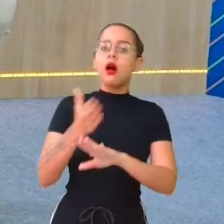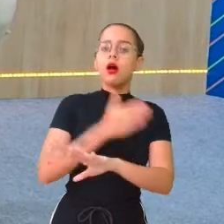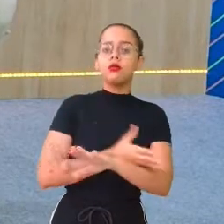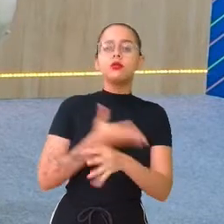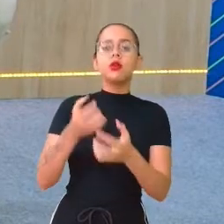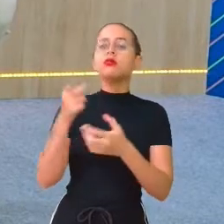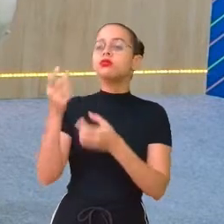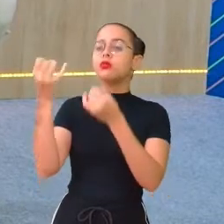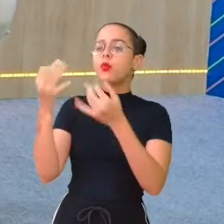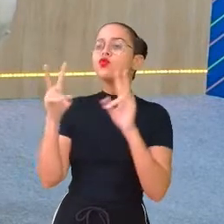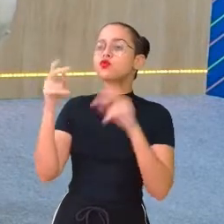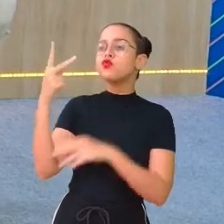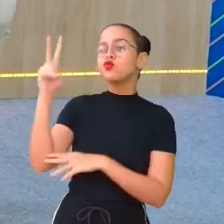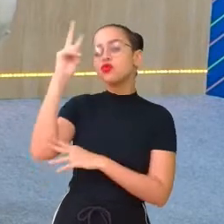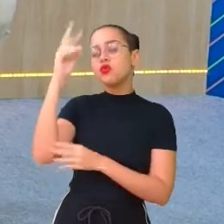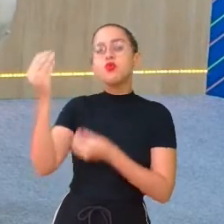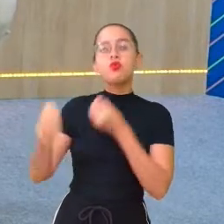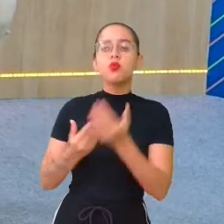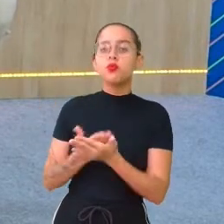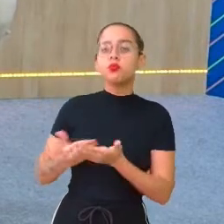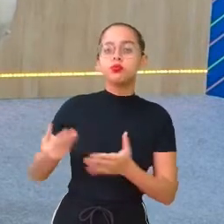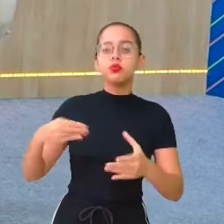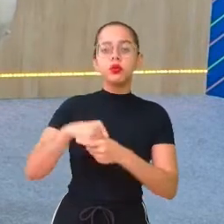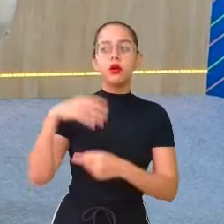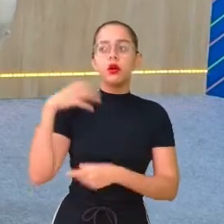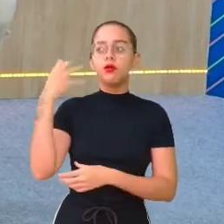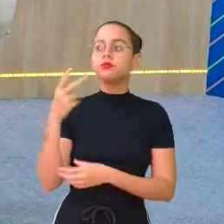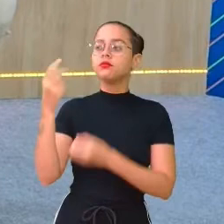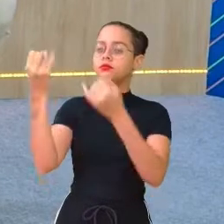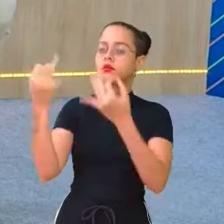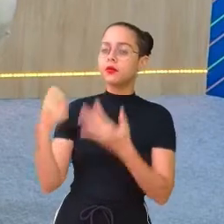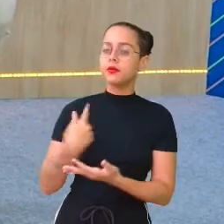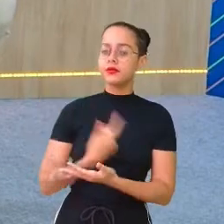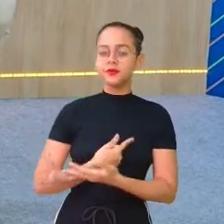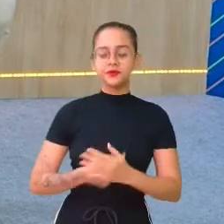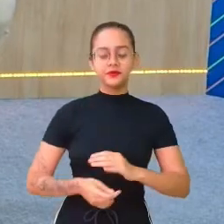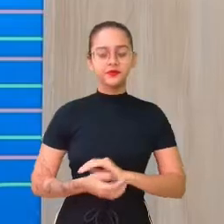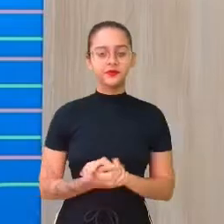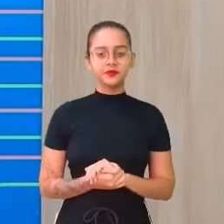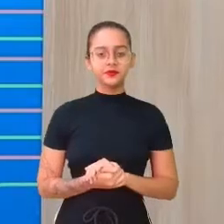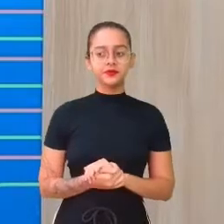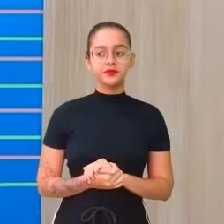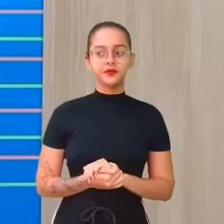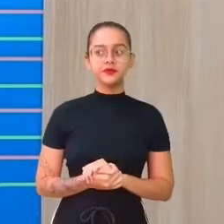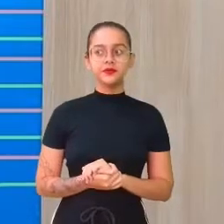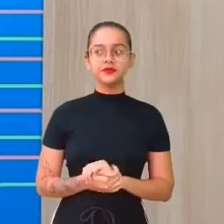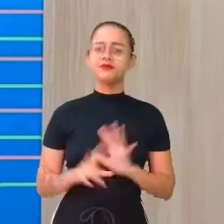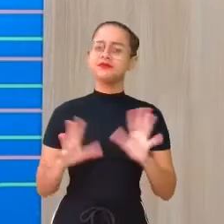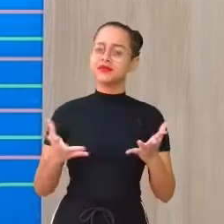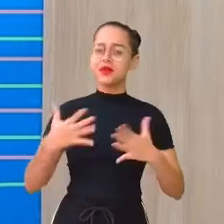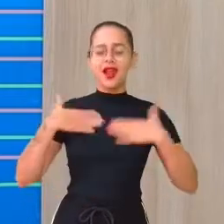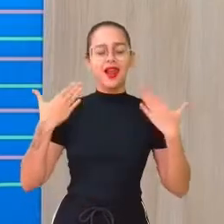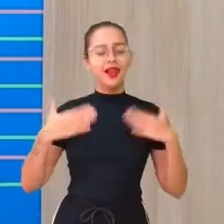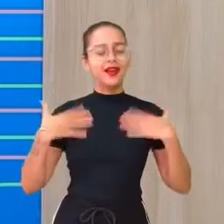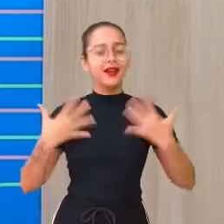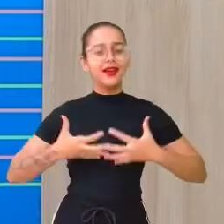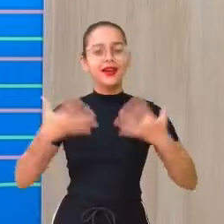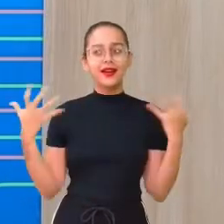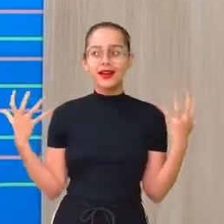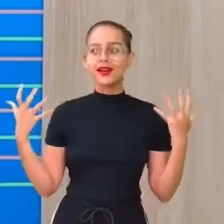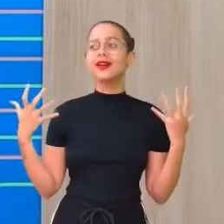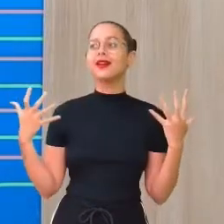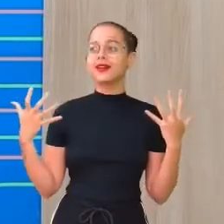história, Felipe. Como é que você começou na música? Fala um pouco pra gente. Uma alegria grande estar aqui com você, né? Poder transmitir